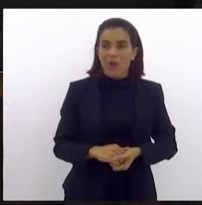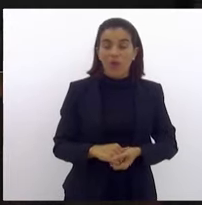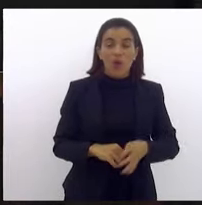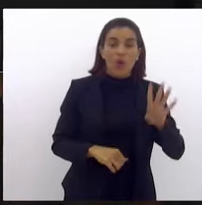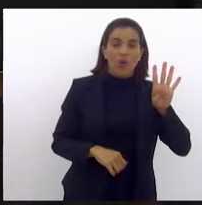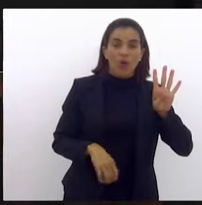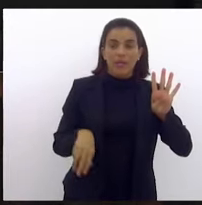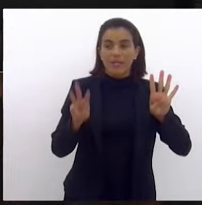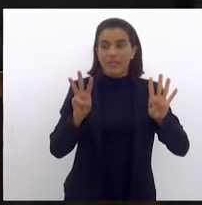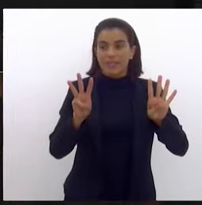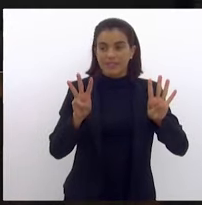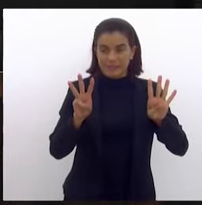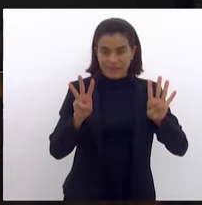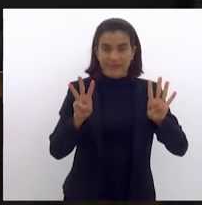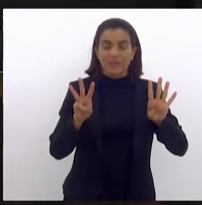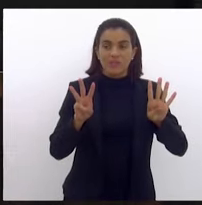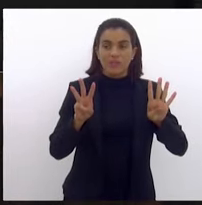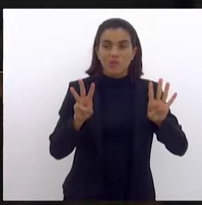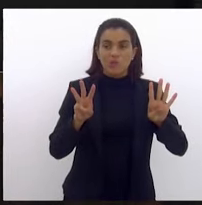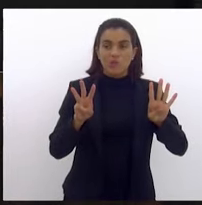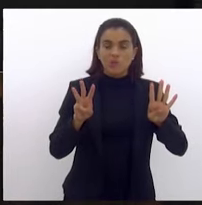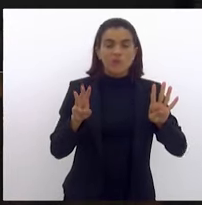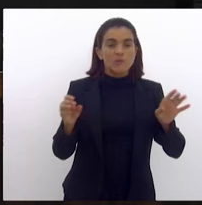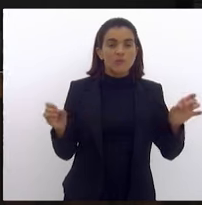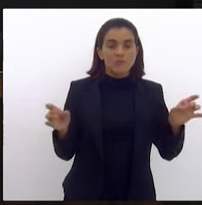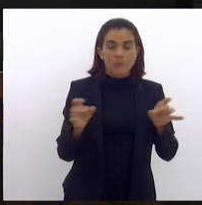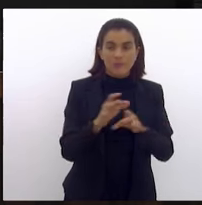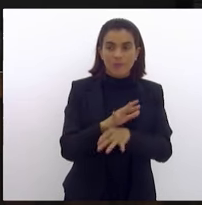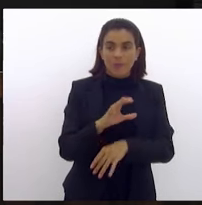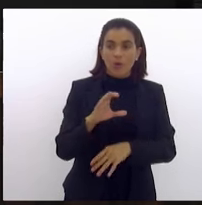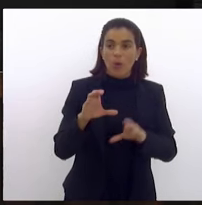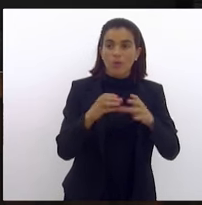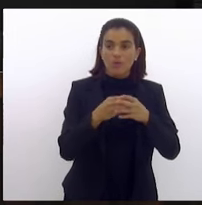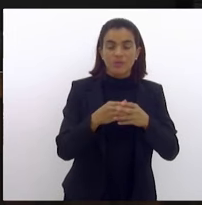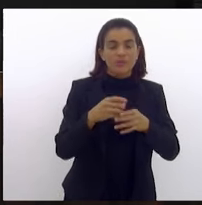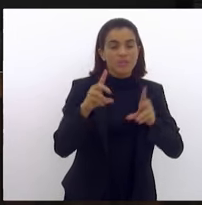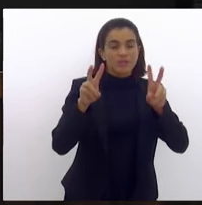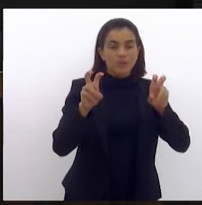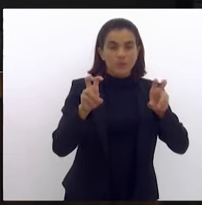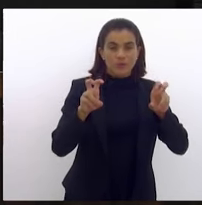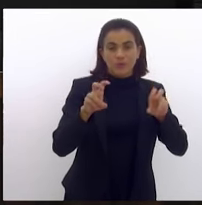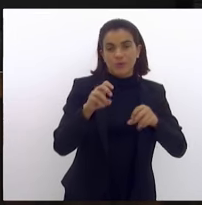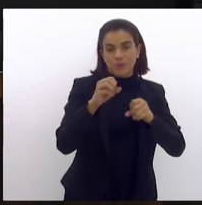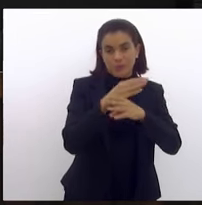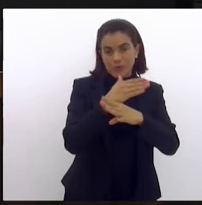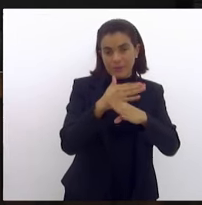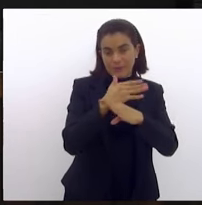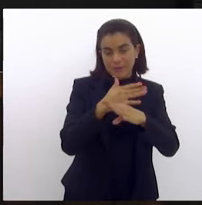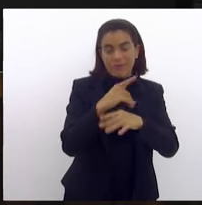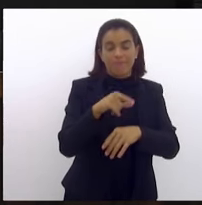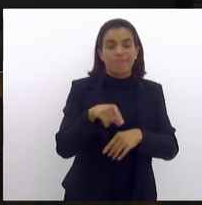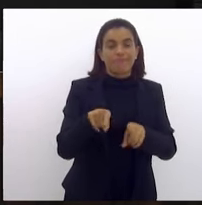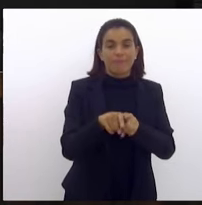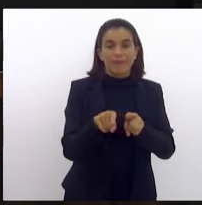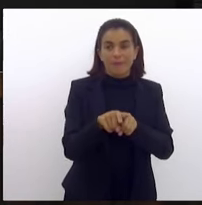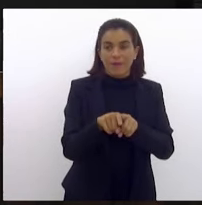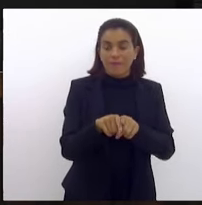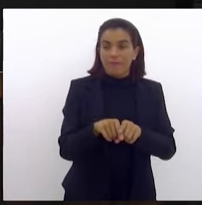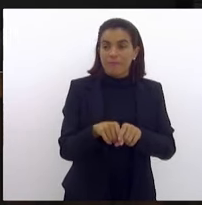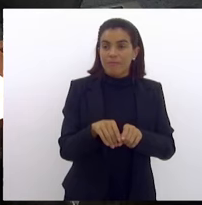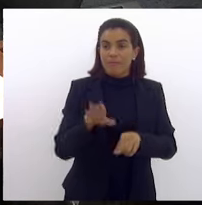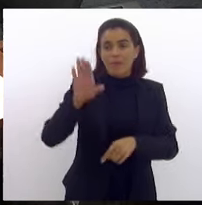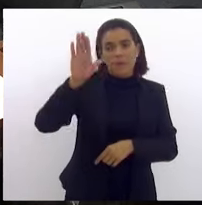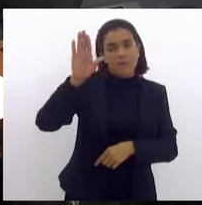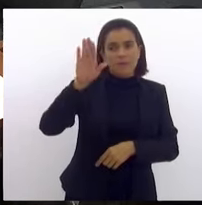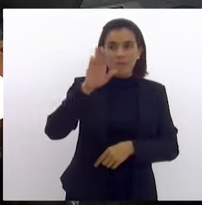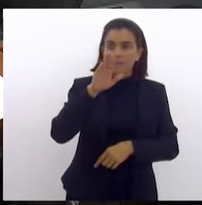4-3, então, pela CCJ, para concluir os pareceres pela Comissão de Assuntos Municipais de Desenvolvimento Regional, Deputado Chico Machado.